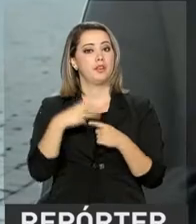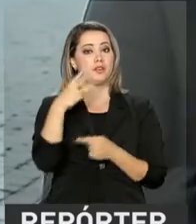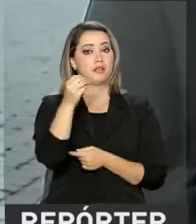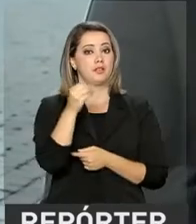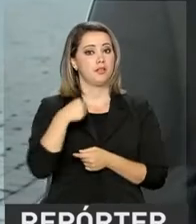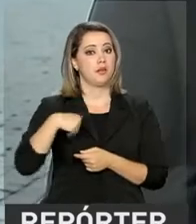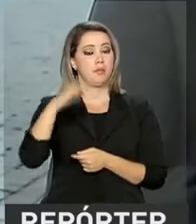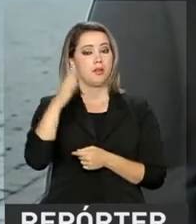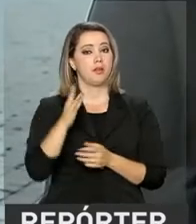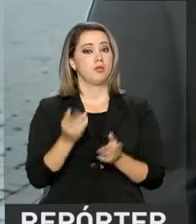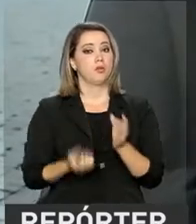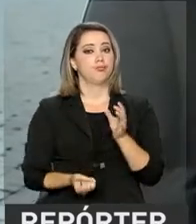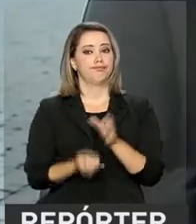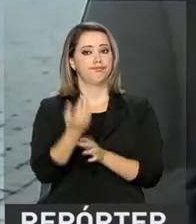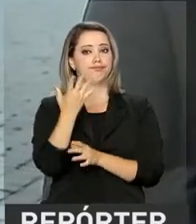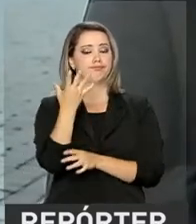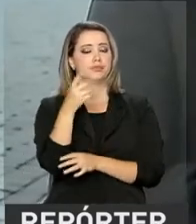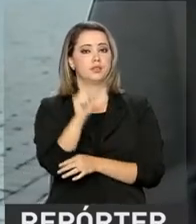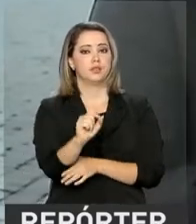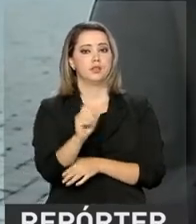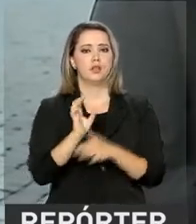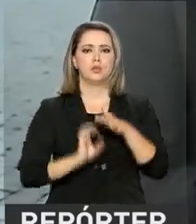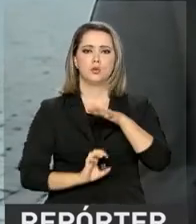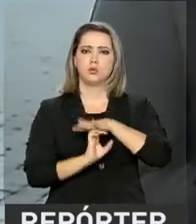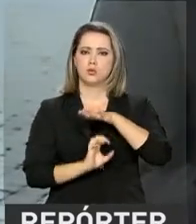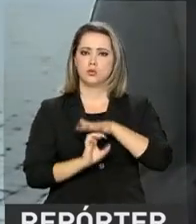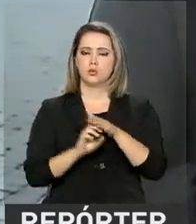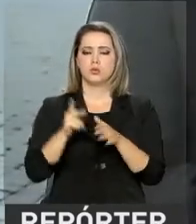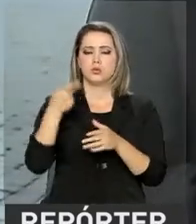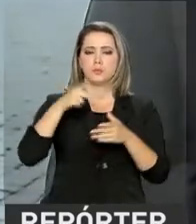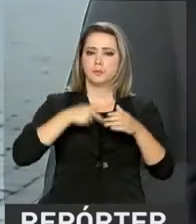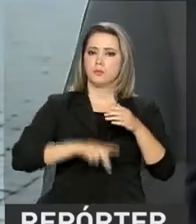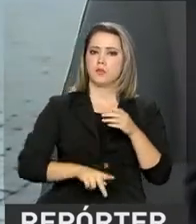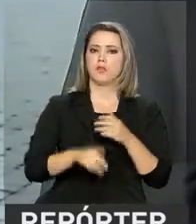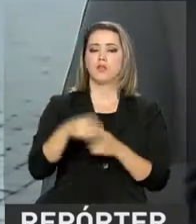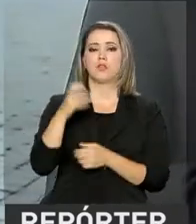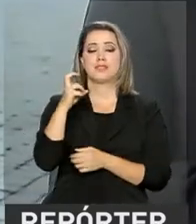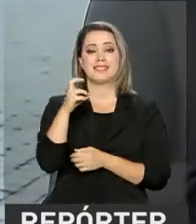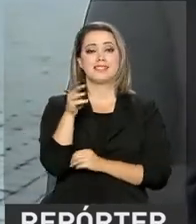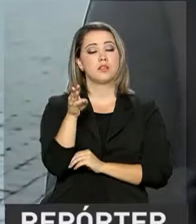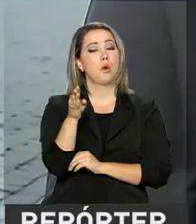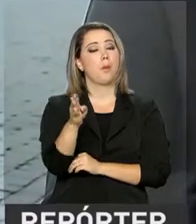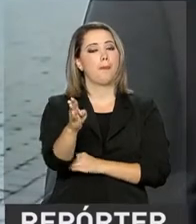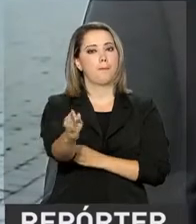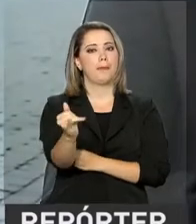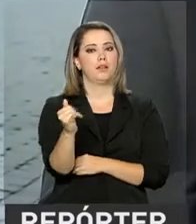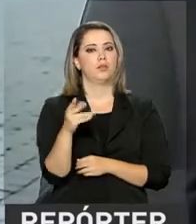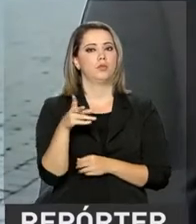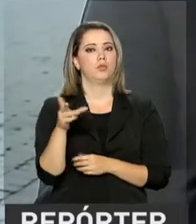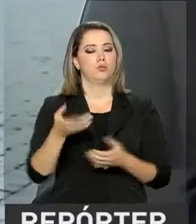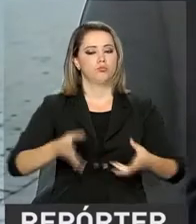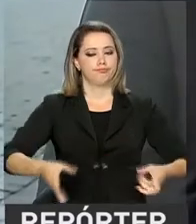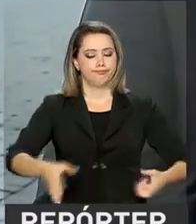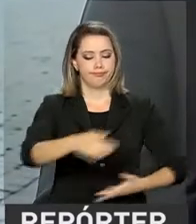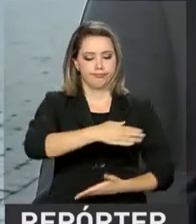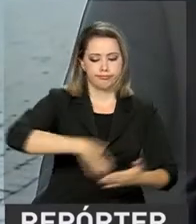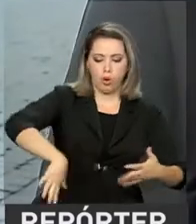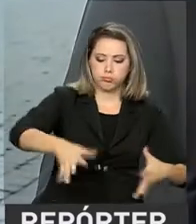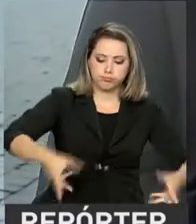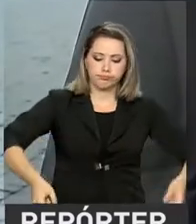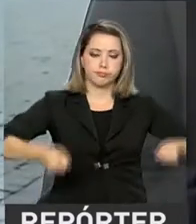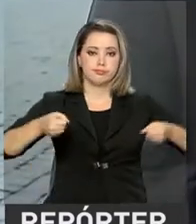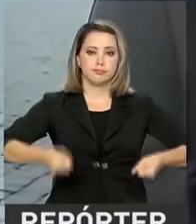produtores do mundo com reservas comprovadas de mais de 5 bilhões de barris de petróleo no encontro com empresários